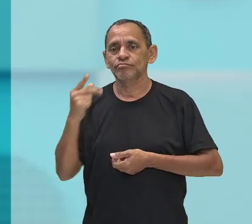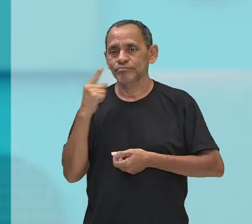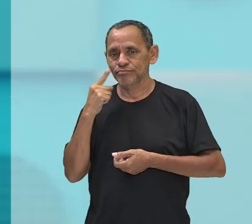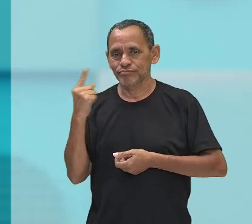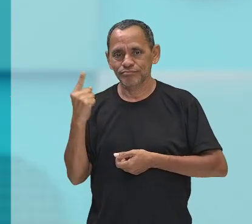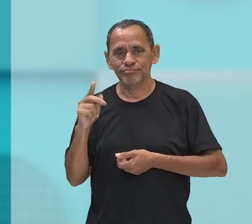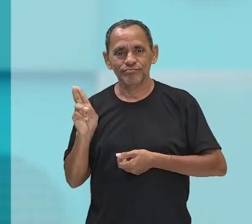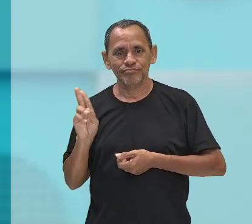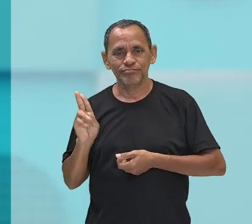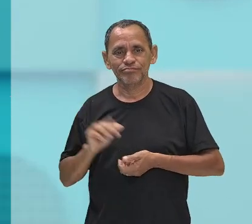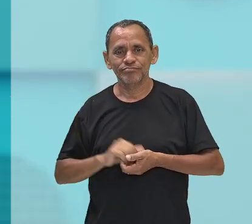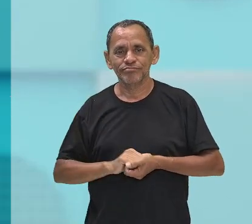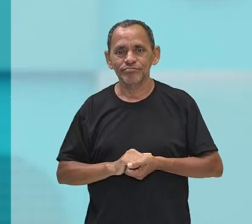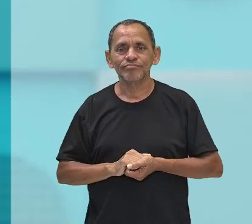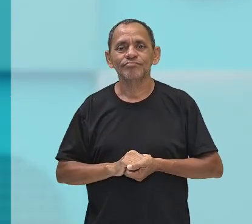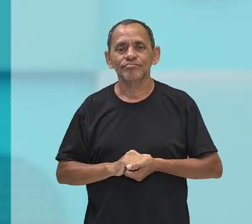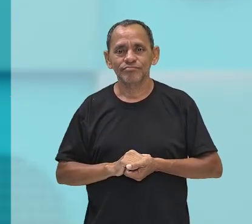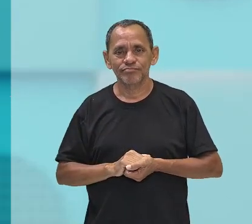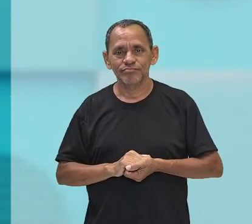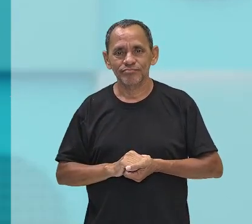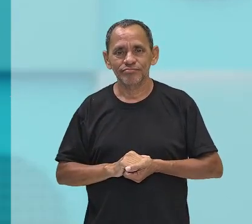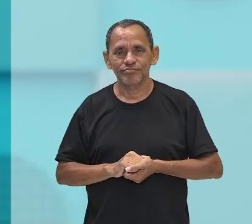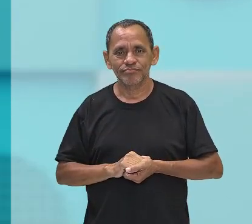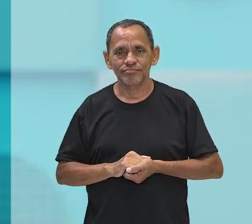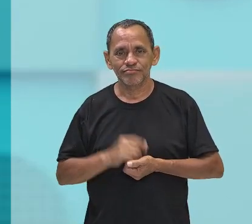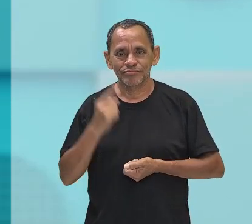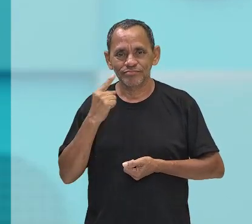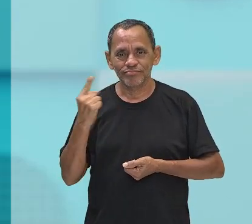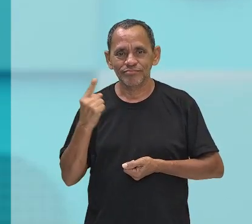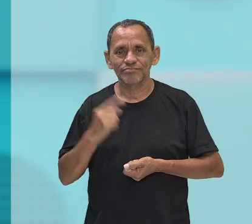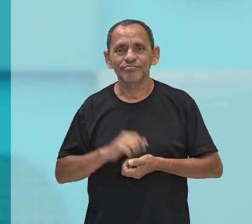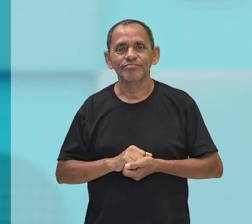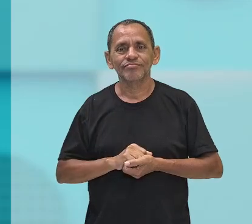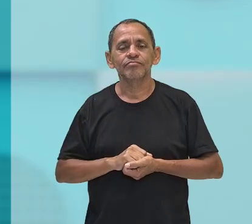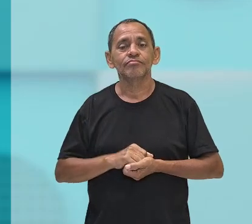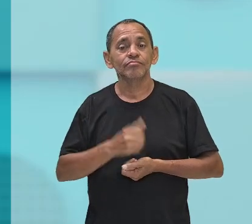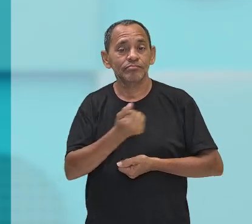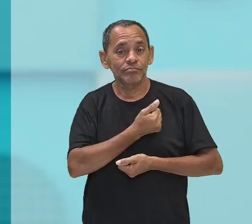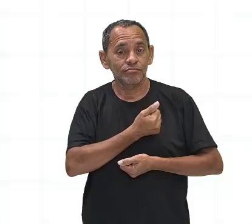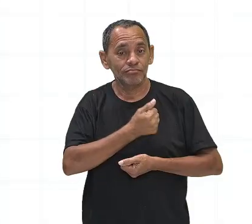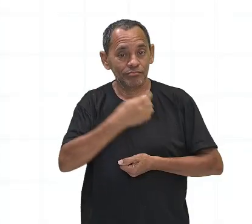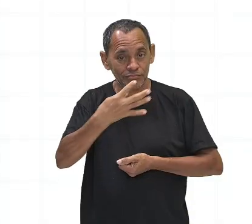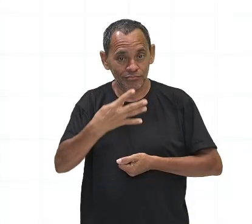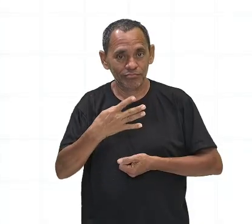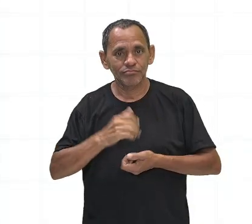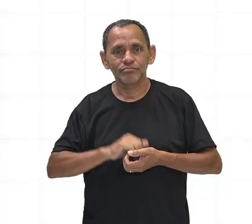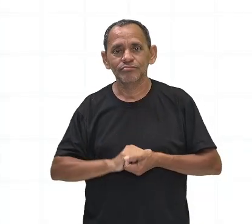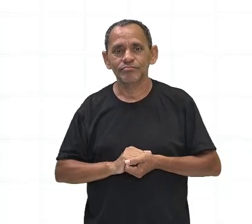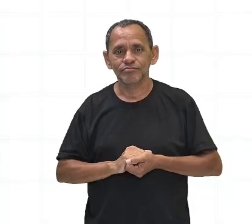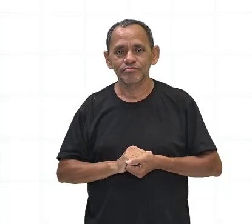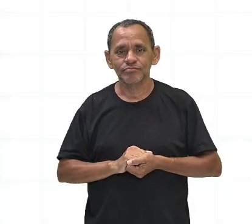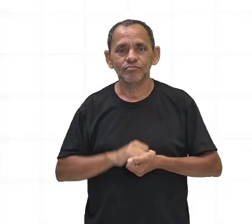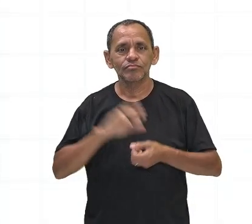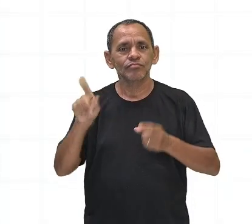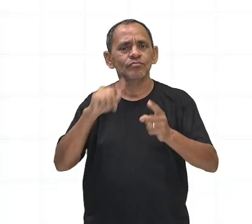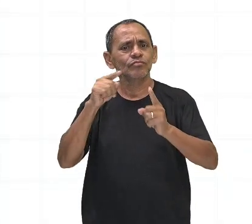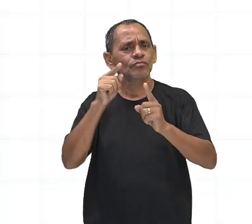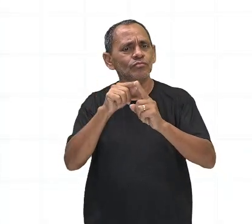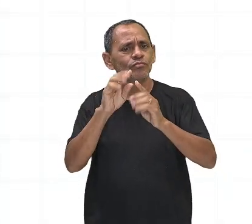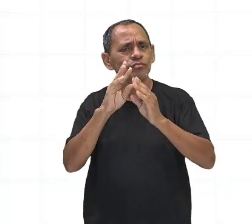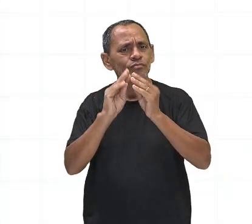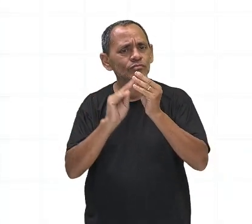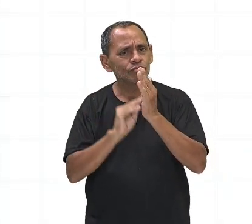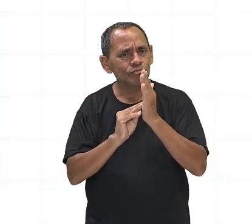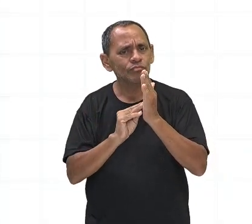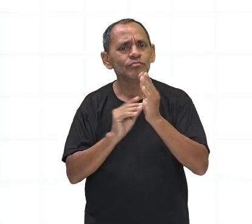ministrante deste componente. Vamos ver o que teremos na nossa aula de número 4. Olha só. Objeto de conhecimento,